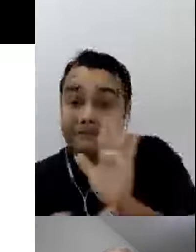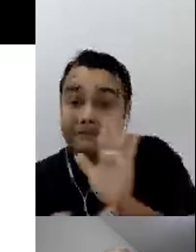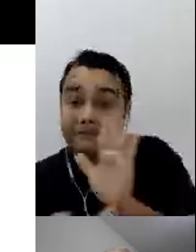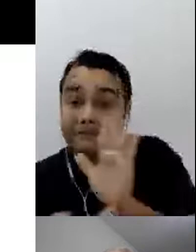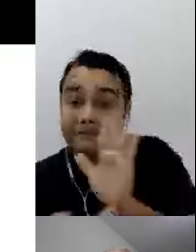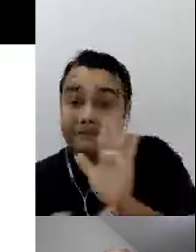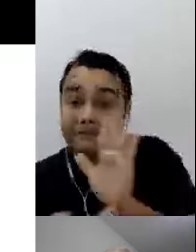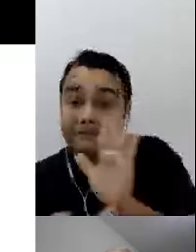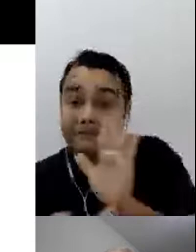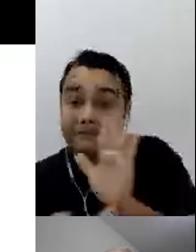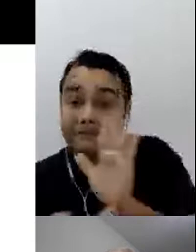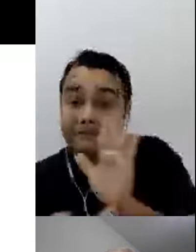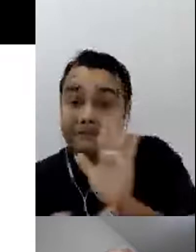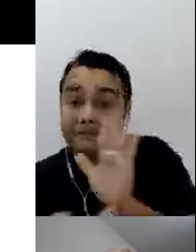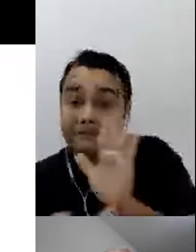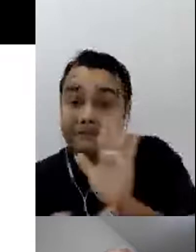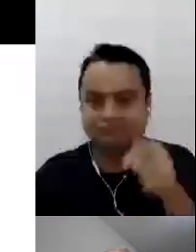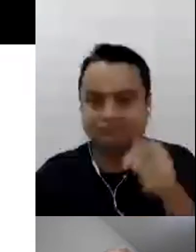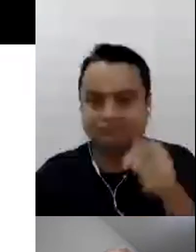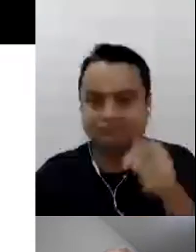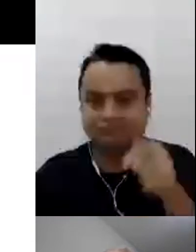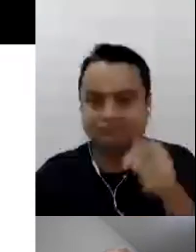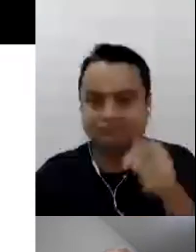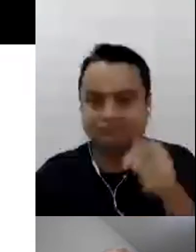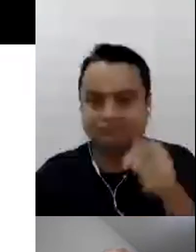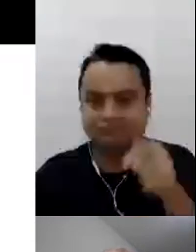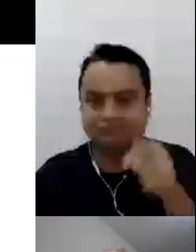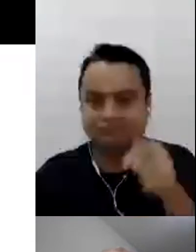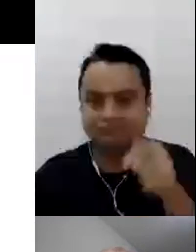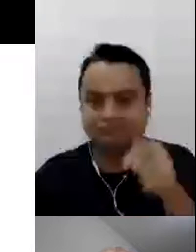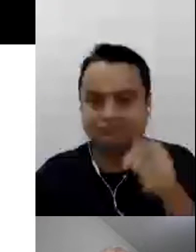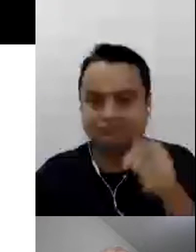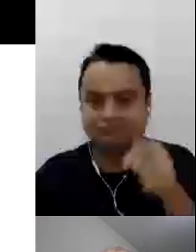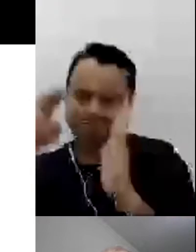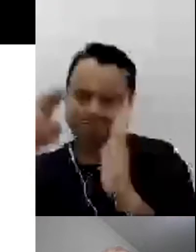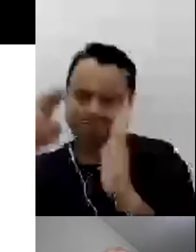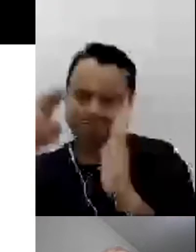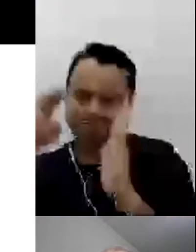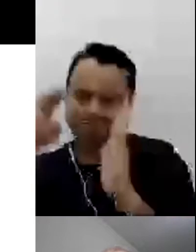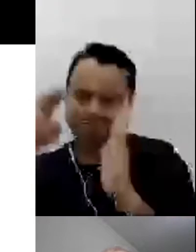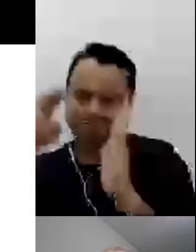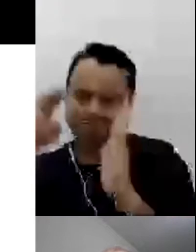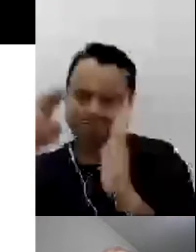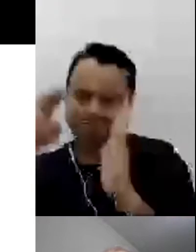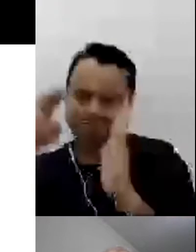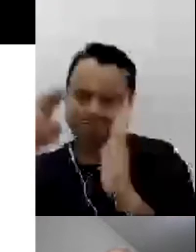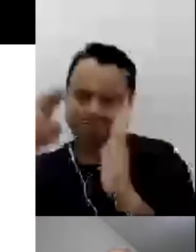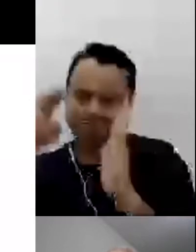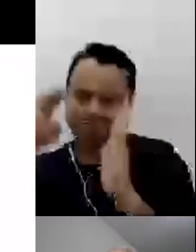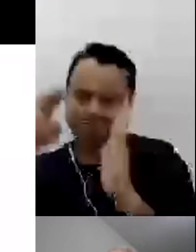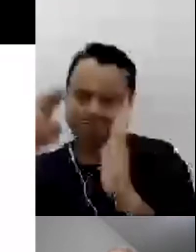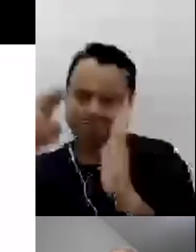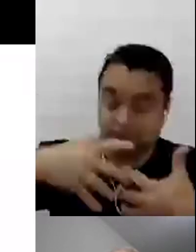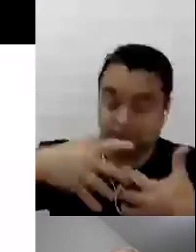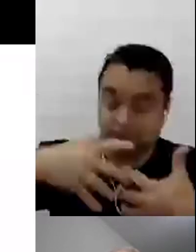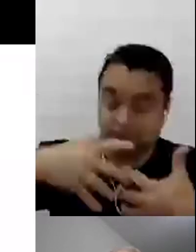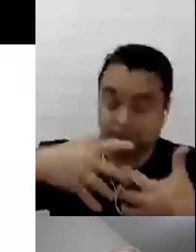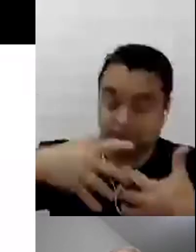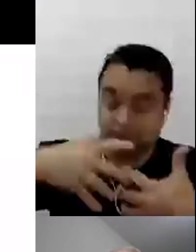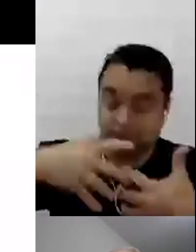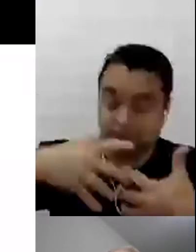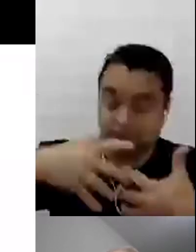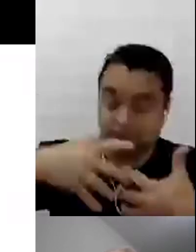desse produto. Com isso, nessa engenharia de produtos, a gente tem os nossos requisitos e o funcionamento desse nosso produto. Com isso, a gente aplica